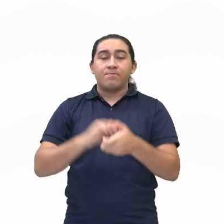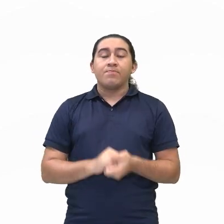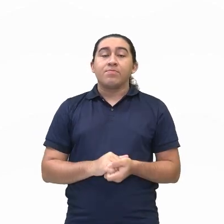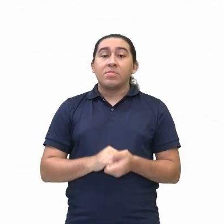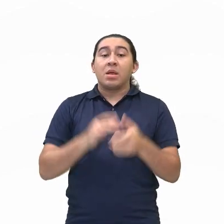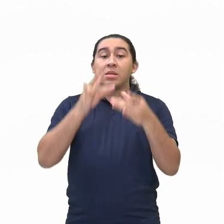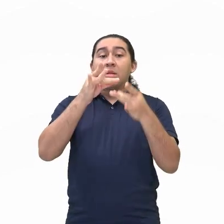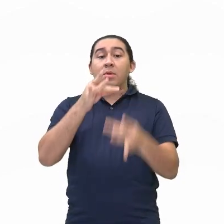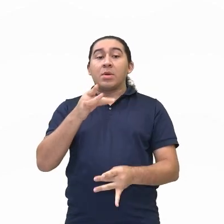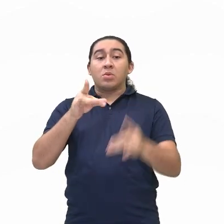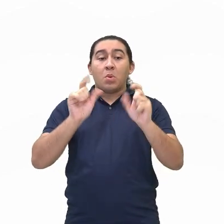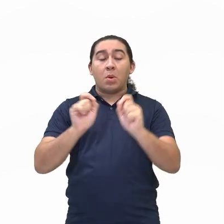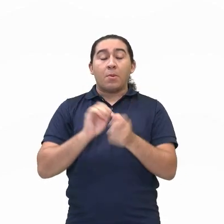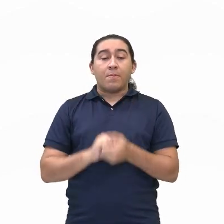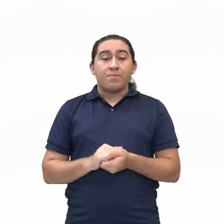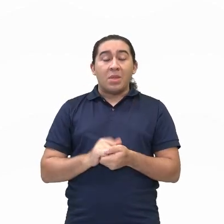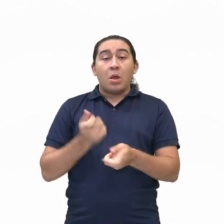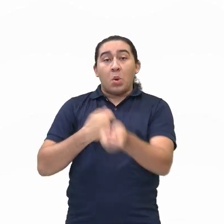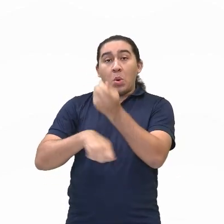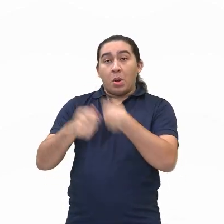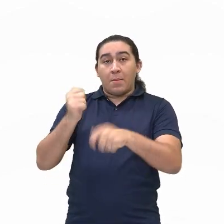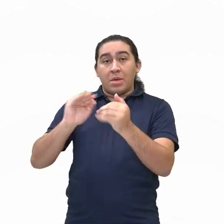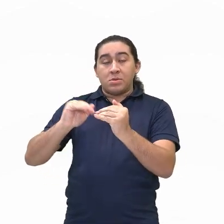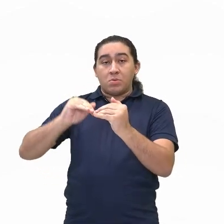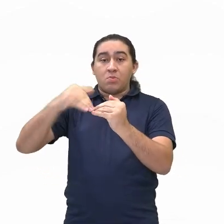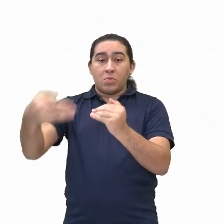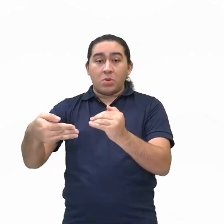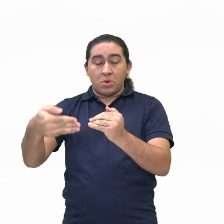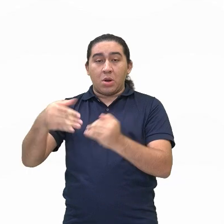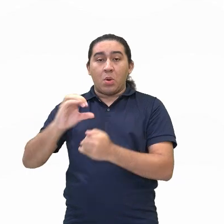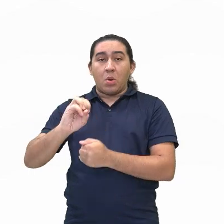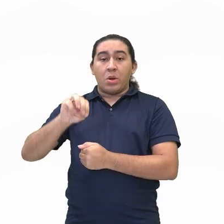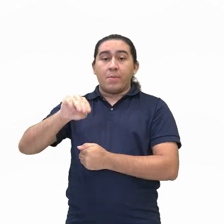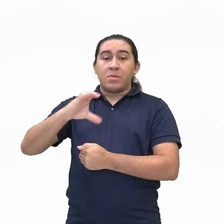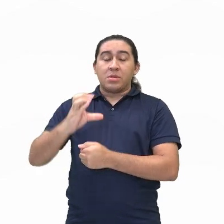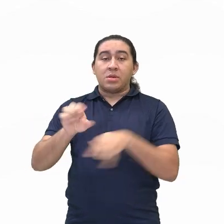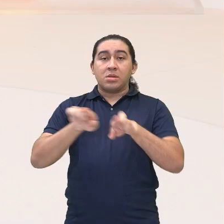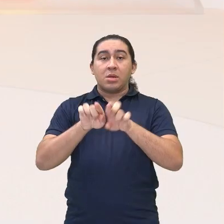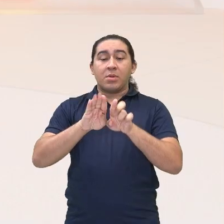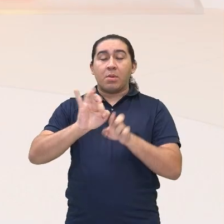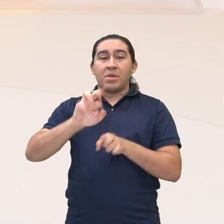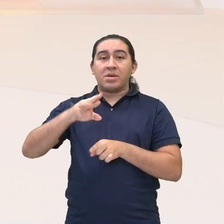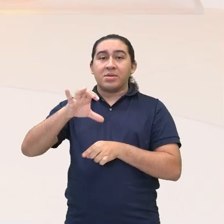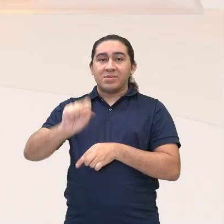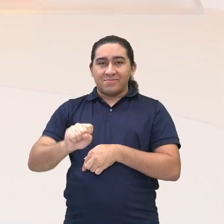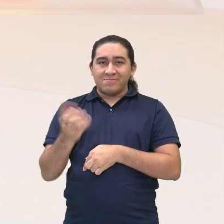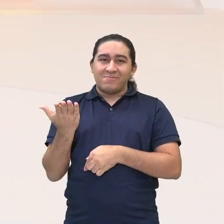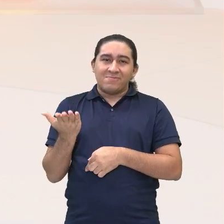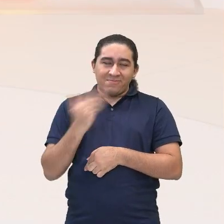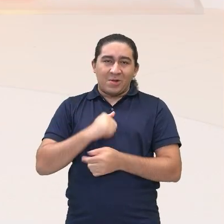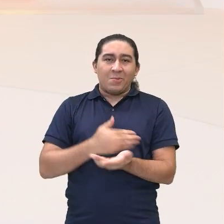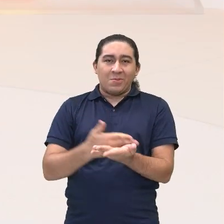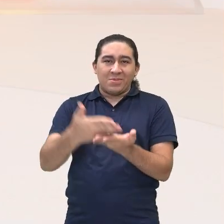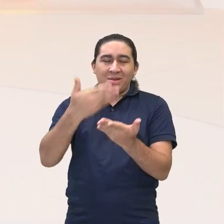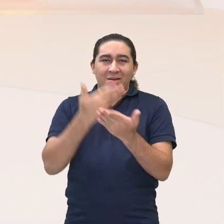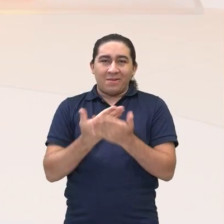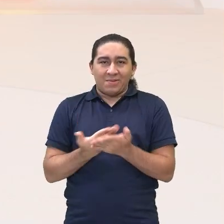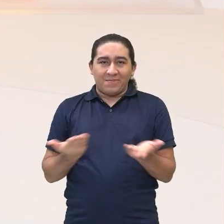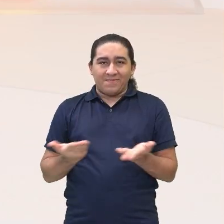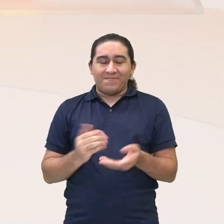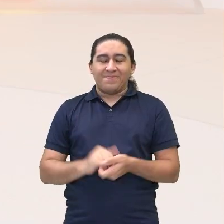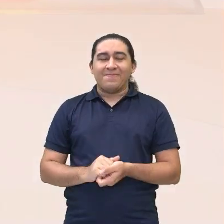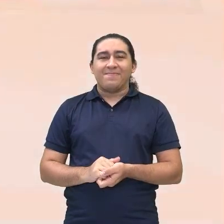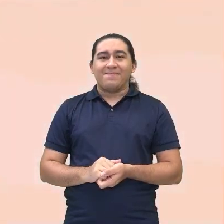nosso detalhamento, o comércio exterior, a OMC e o BRICS. Então vamos agora para o momento da nossa